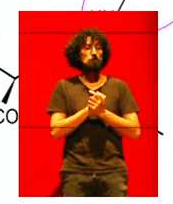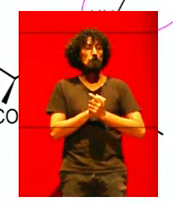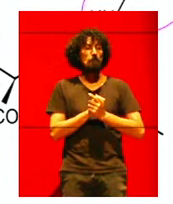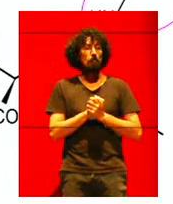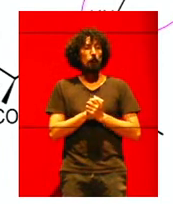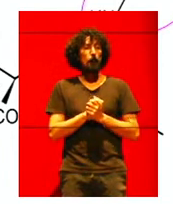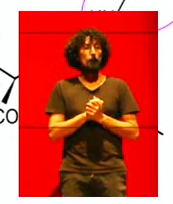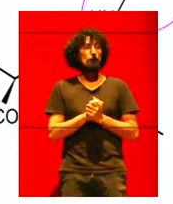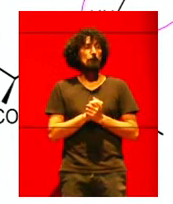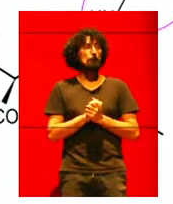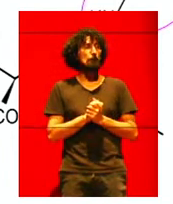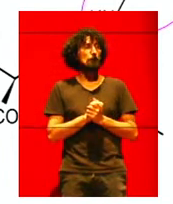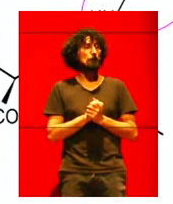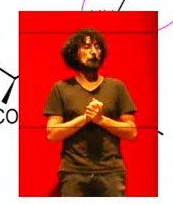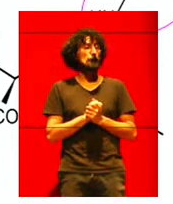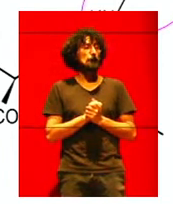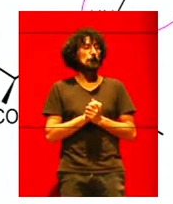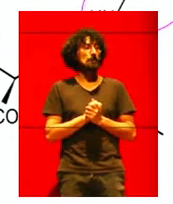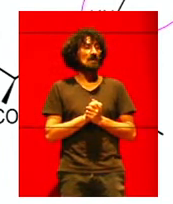Não?